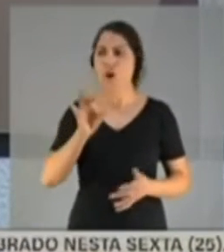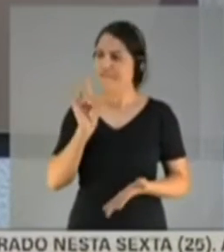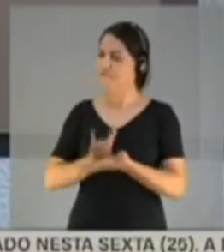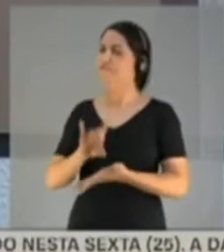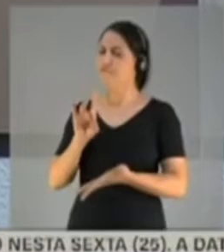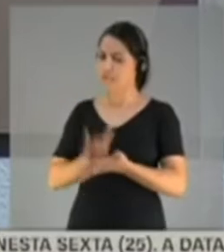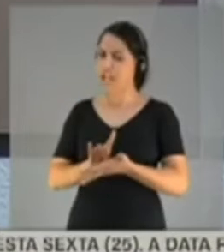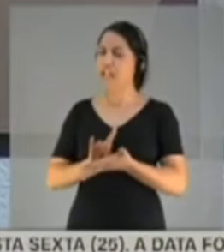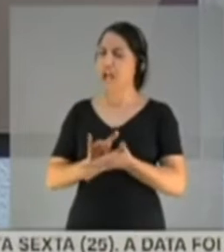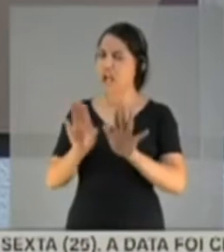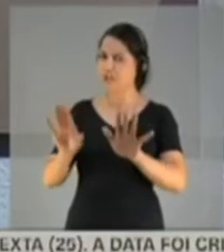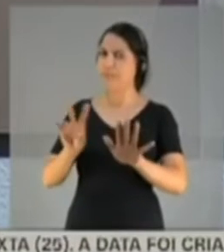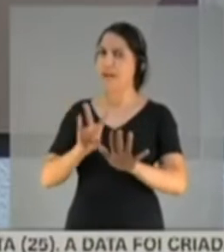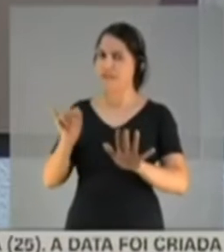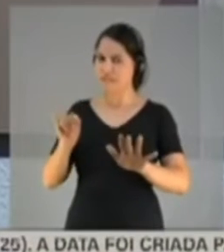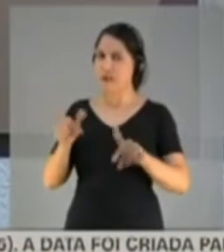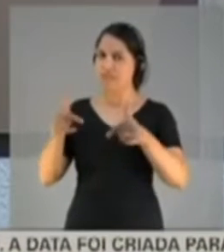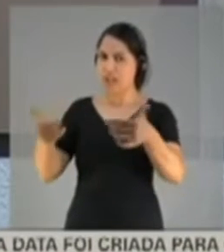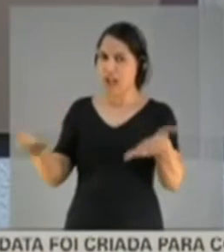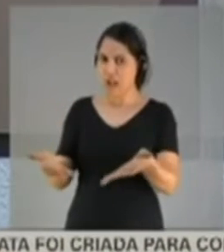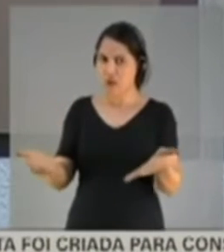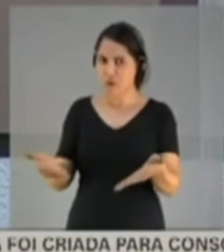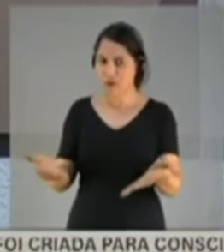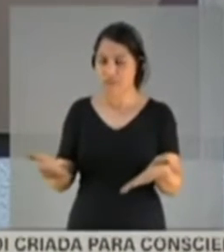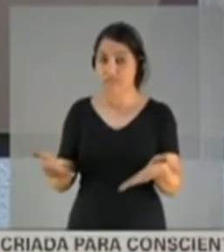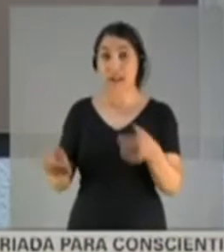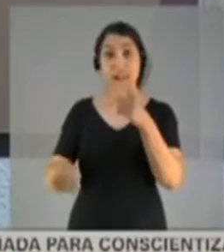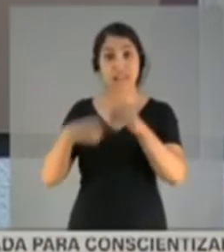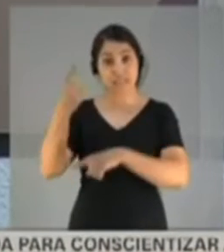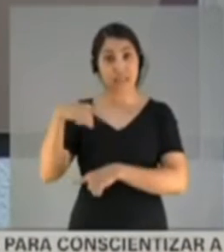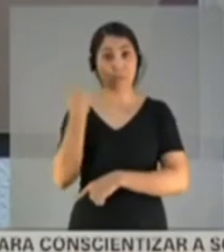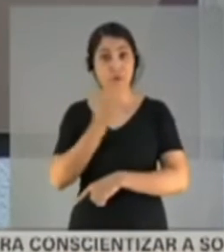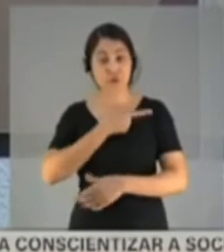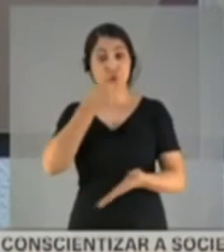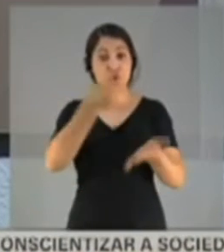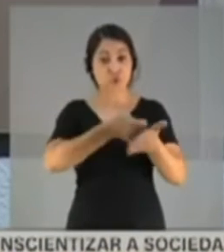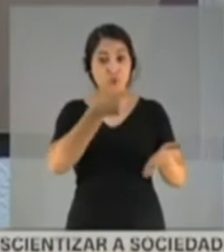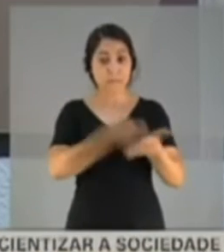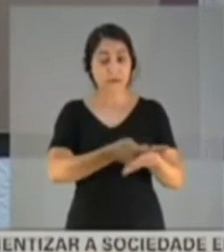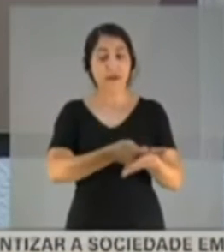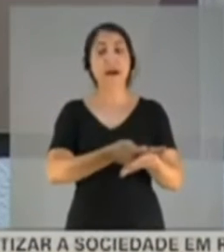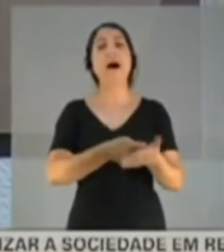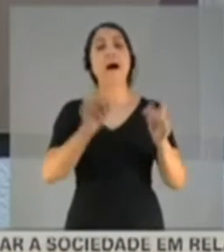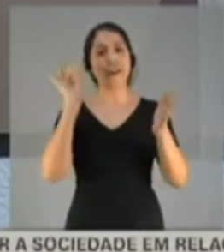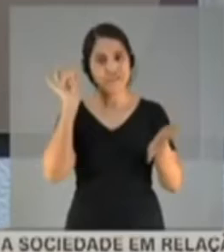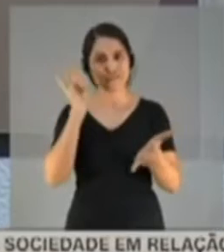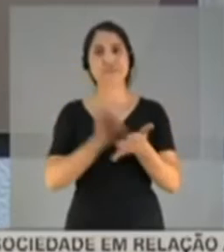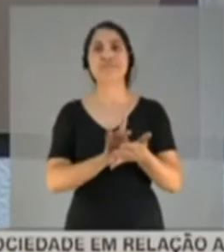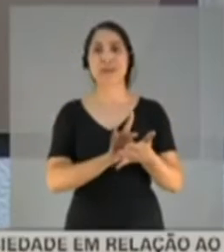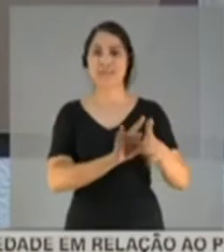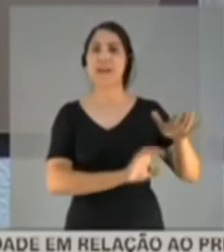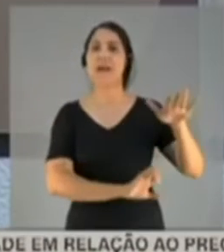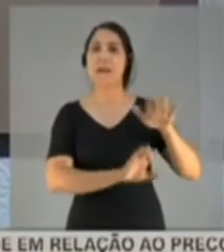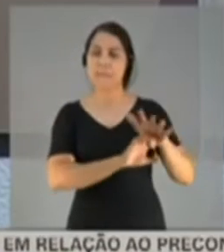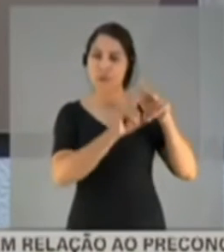E coincidência ou não, após a nossa cobrança, realmente chega um e-mail da empresa com a última